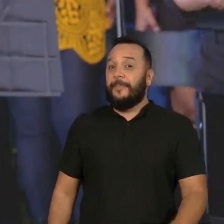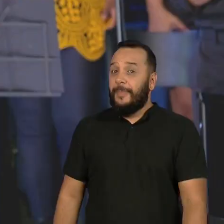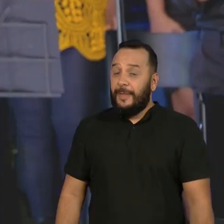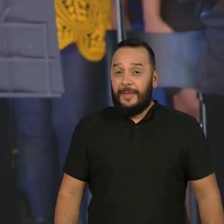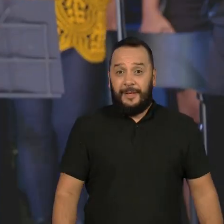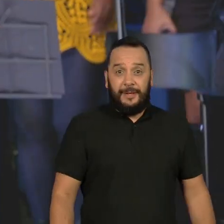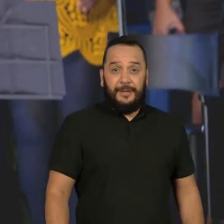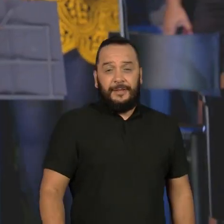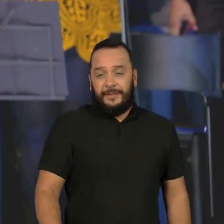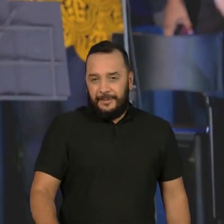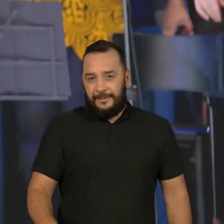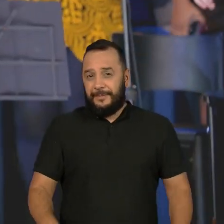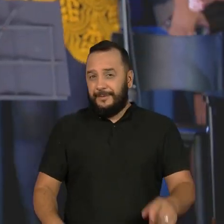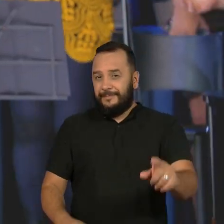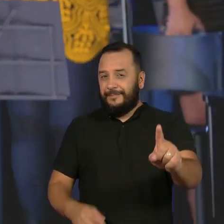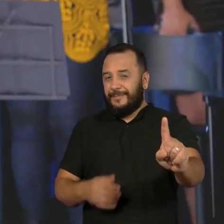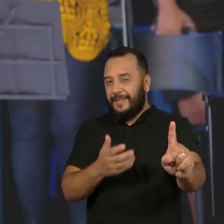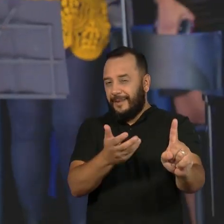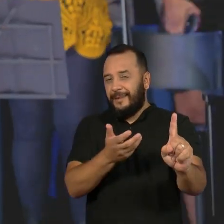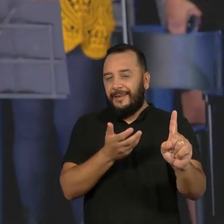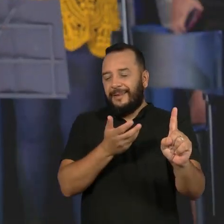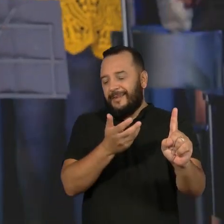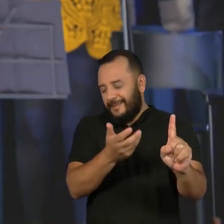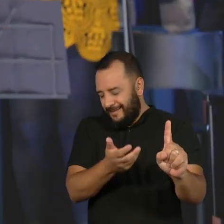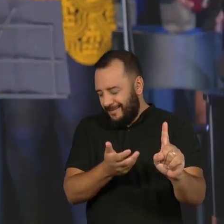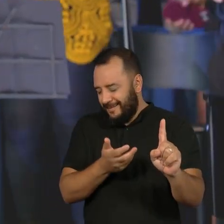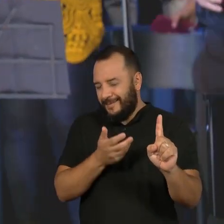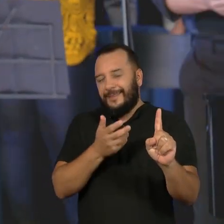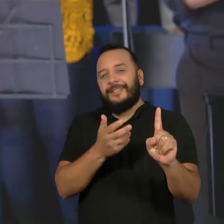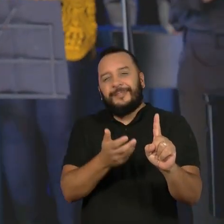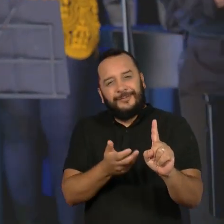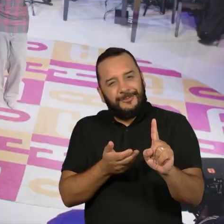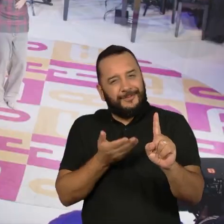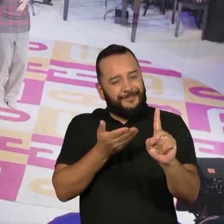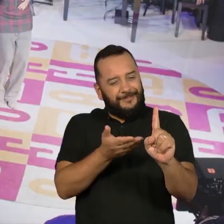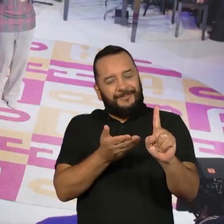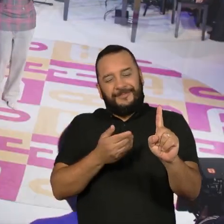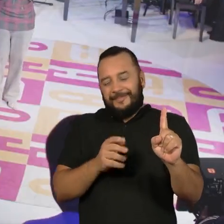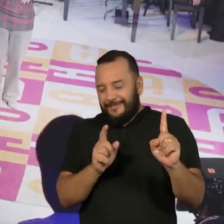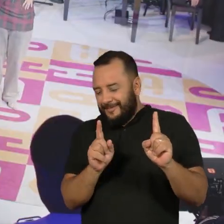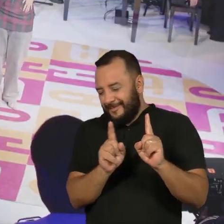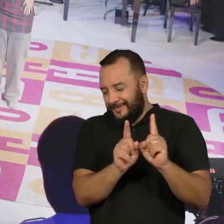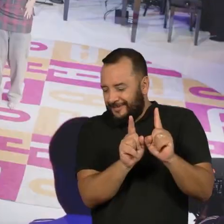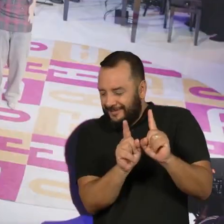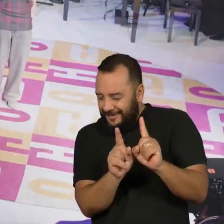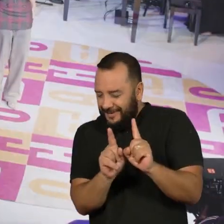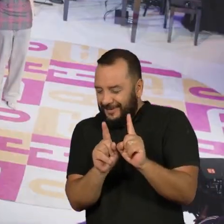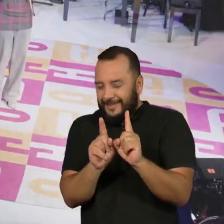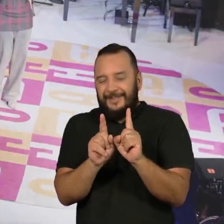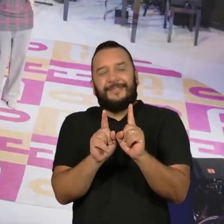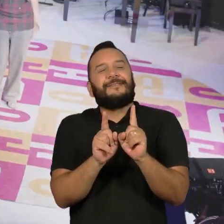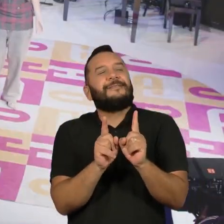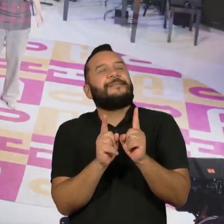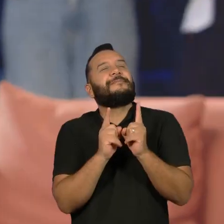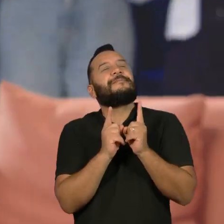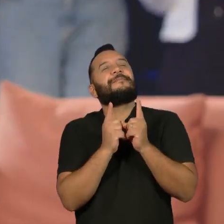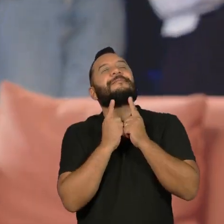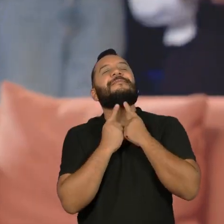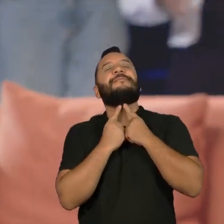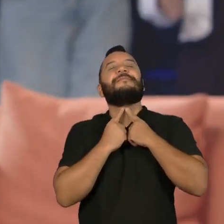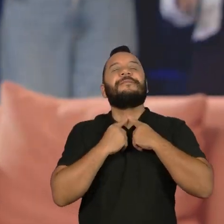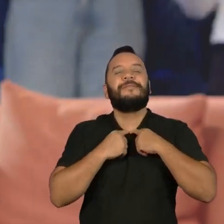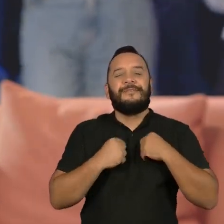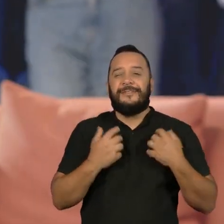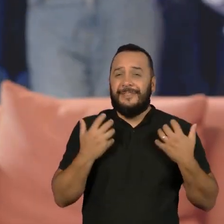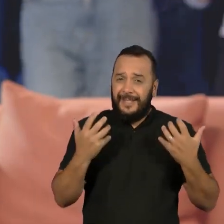Te querer só mais um pouco, ficar com você é o que eu desejo. Sei